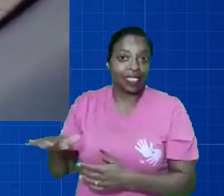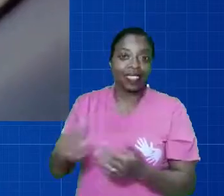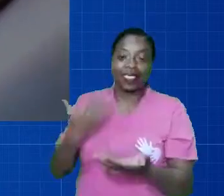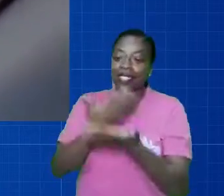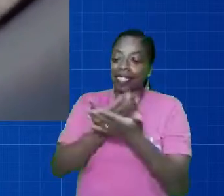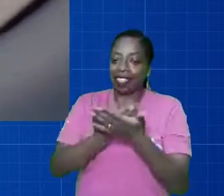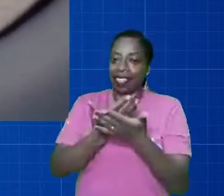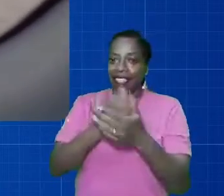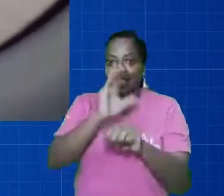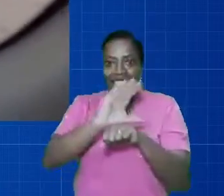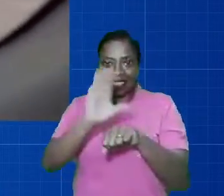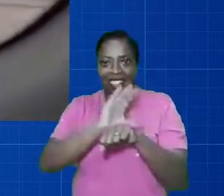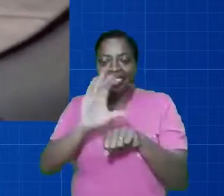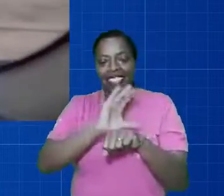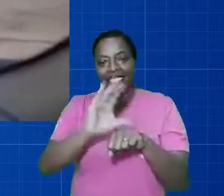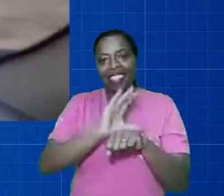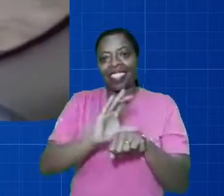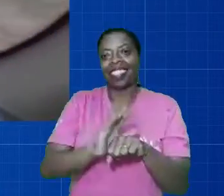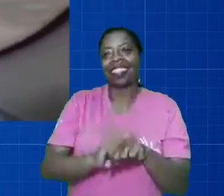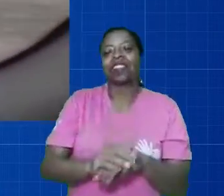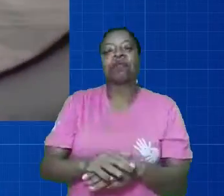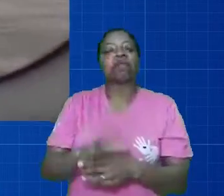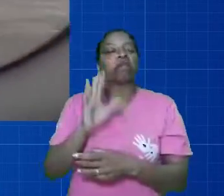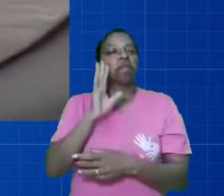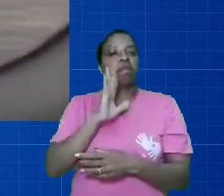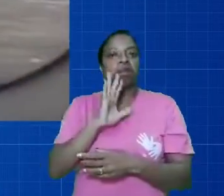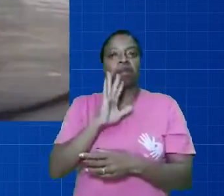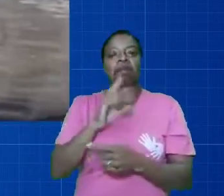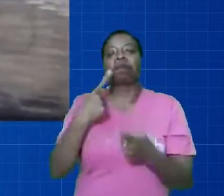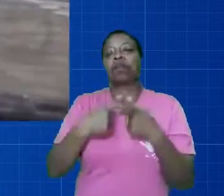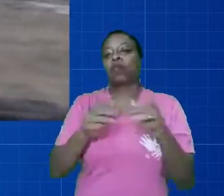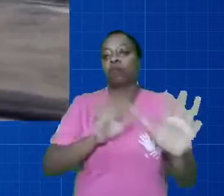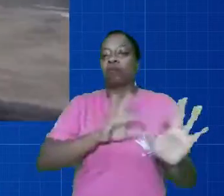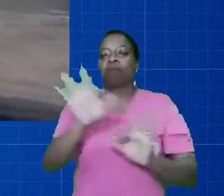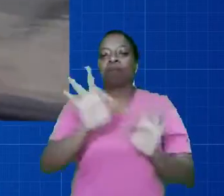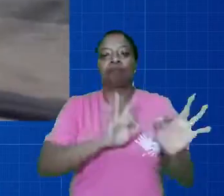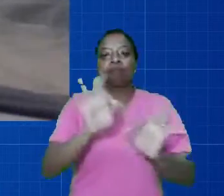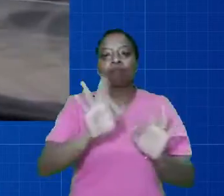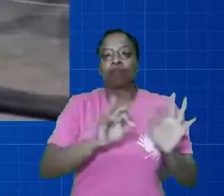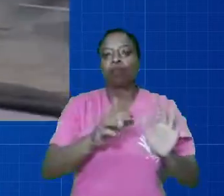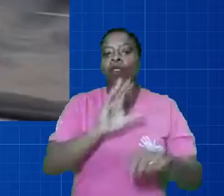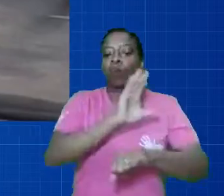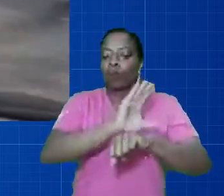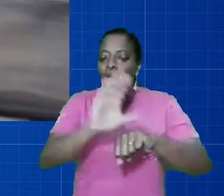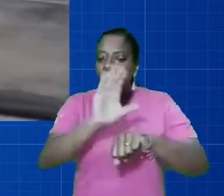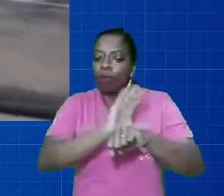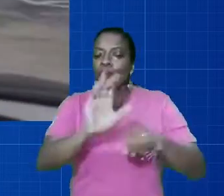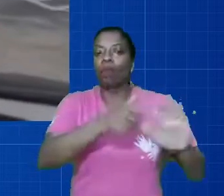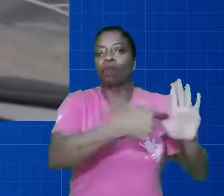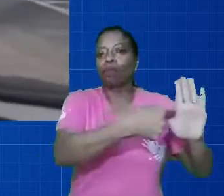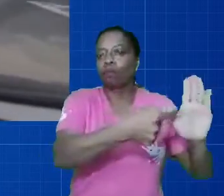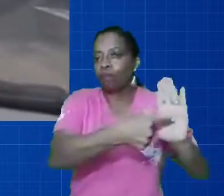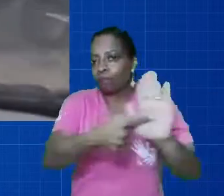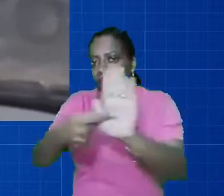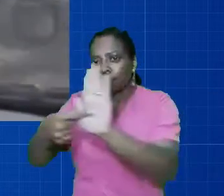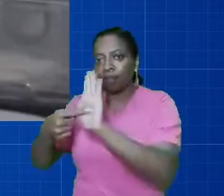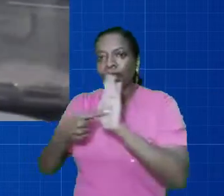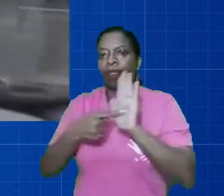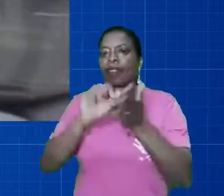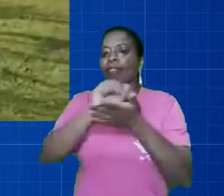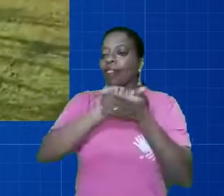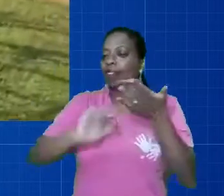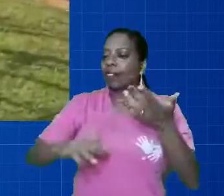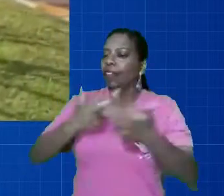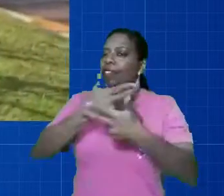assim, a forma como nós organizávamos os cursos, as exposições, as atividades para a